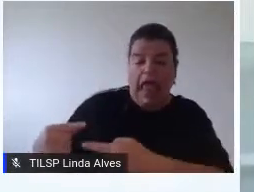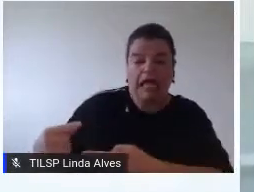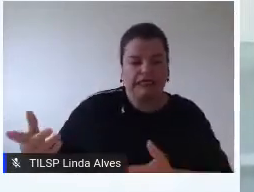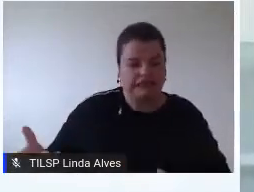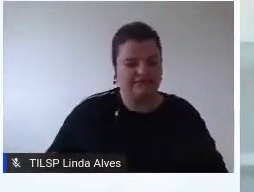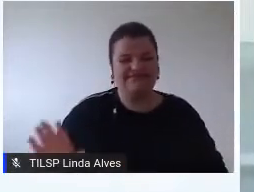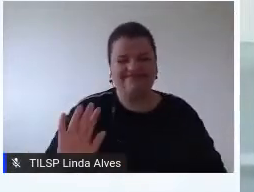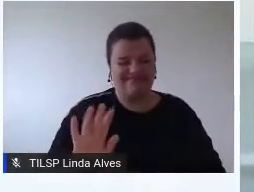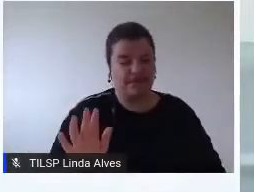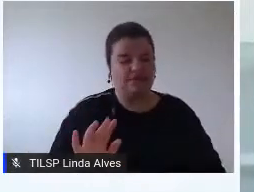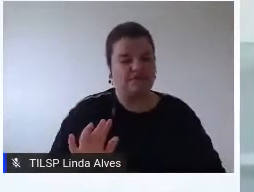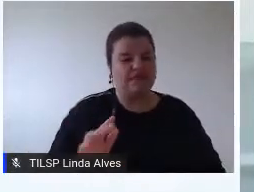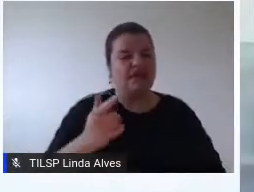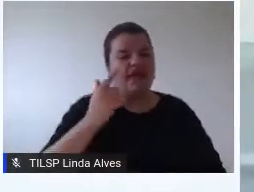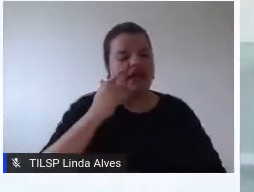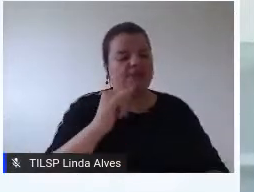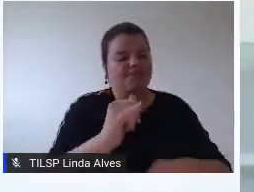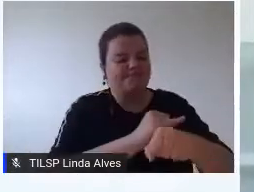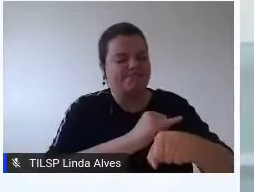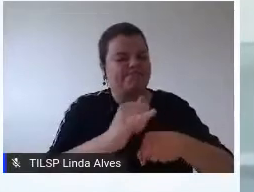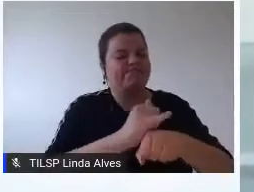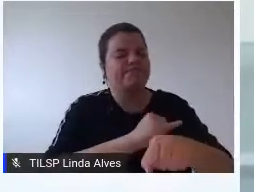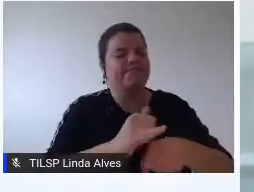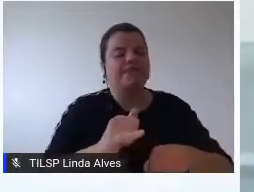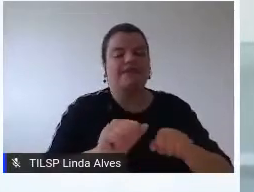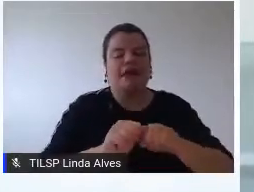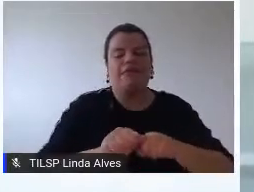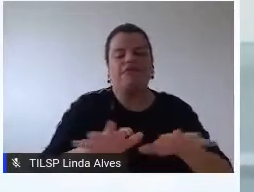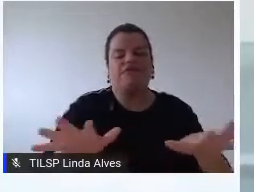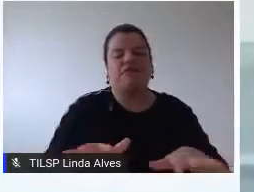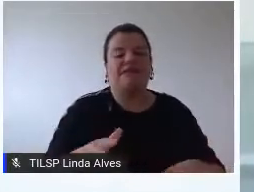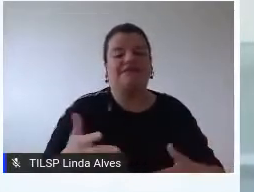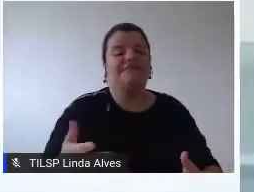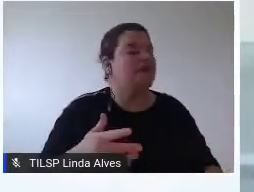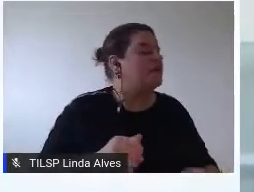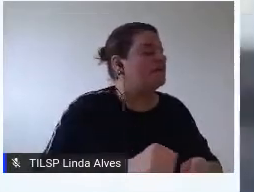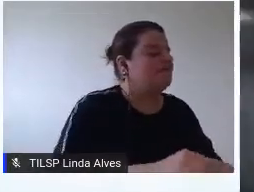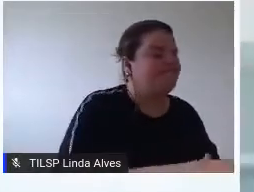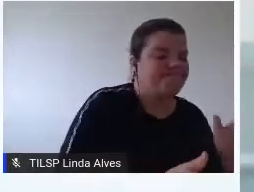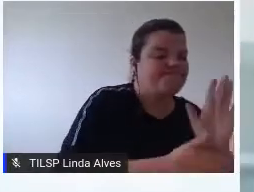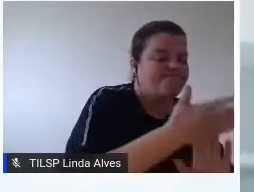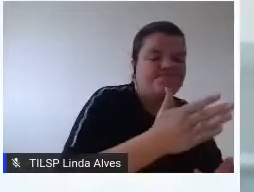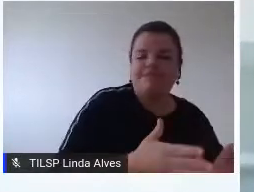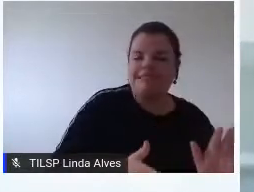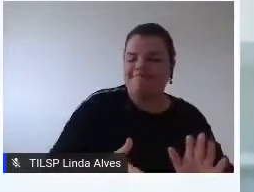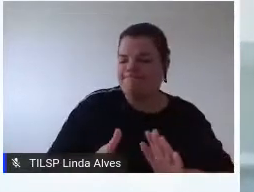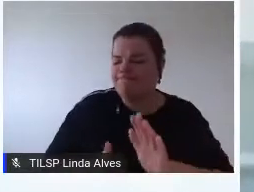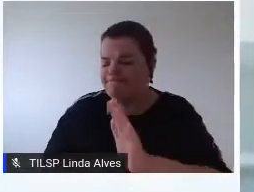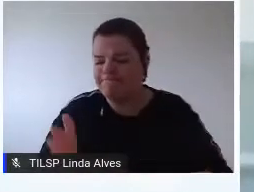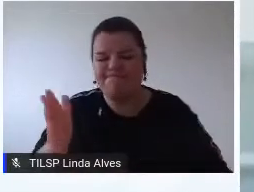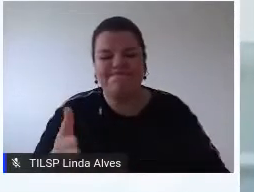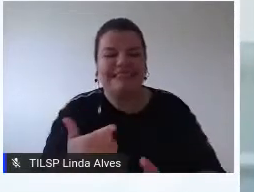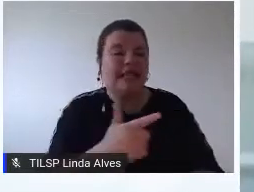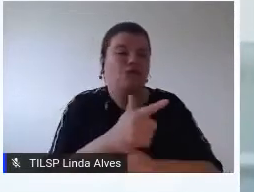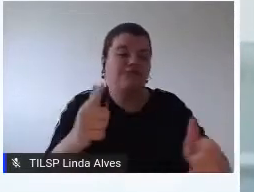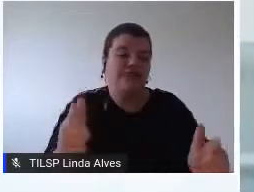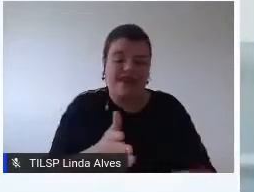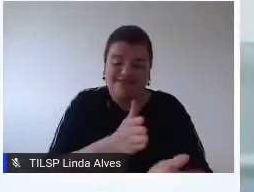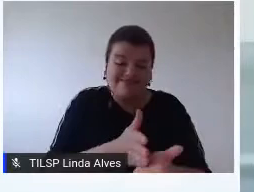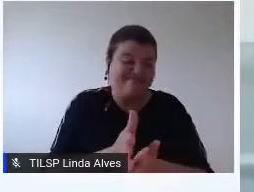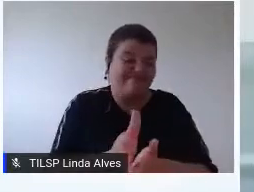como o jogo ele está polarizado. Não tem escapatória, não Não. tem possibilidade de uma terceira via, não